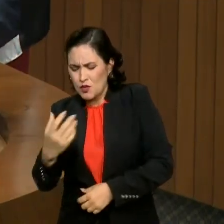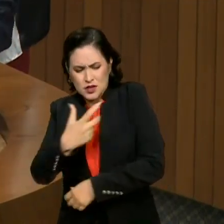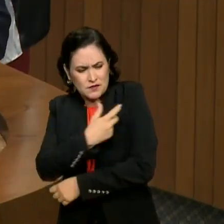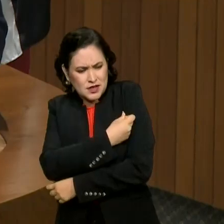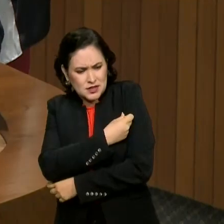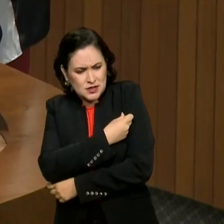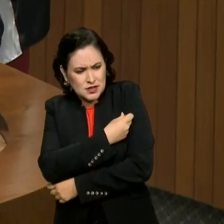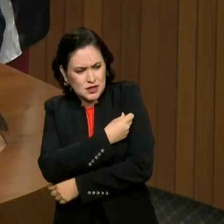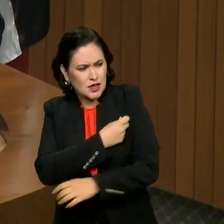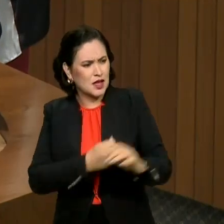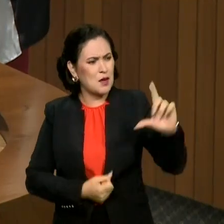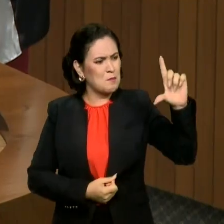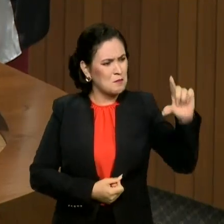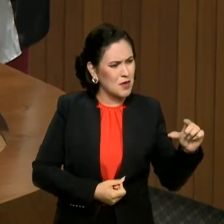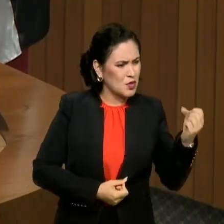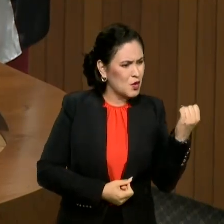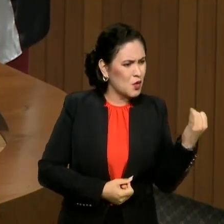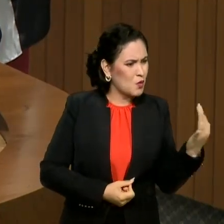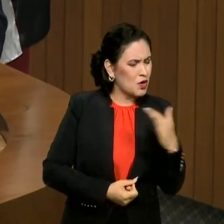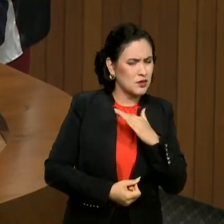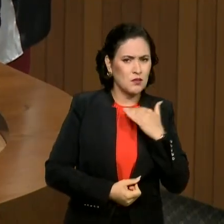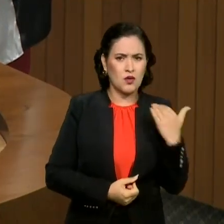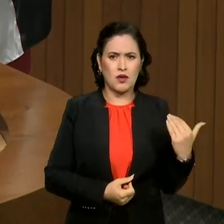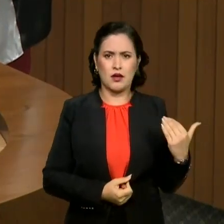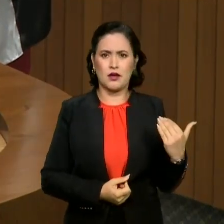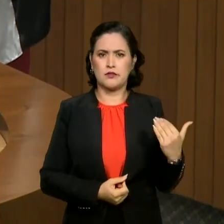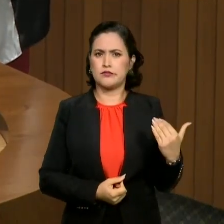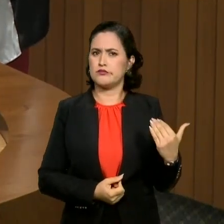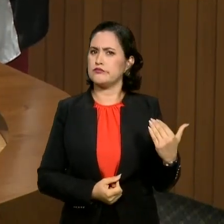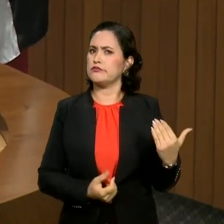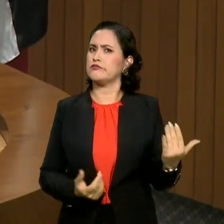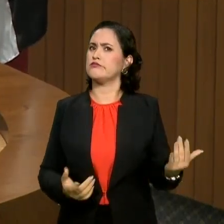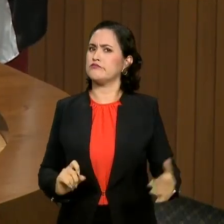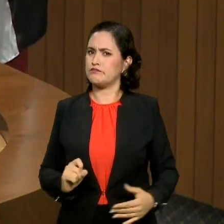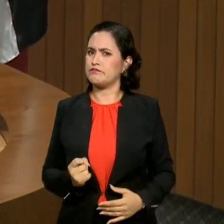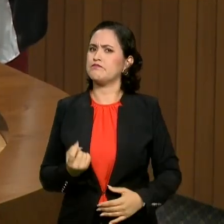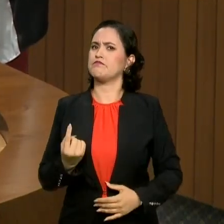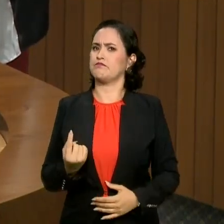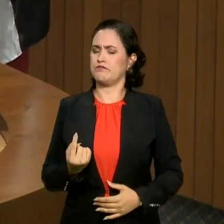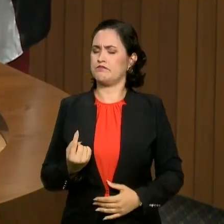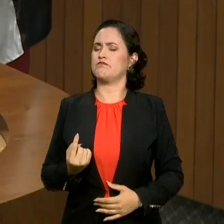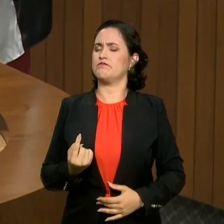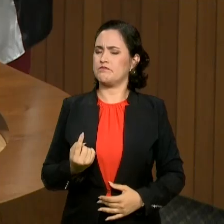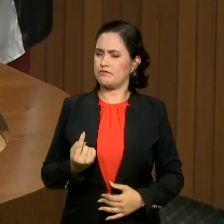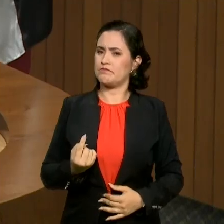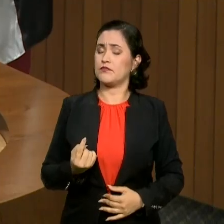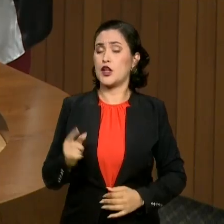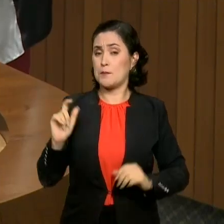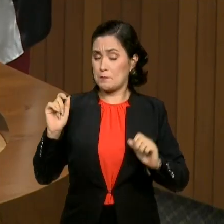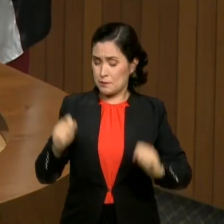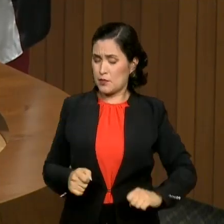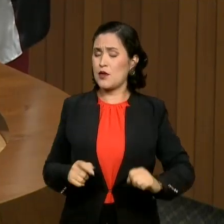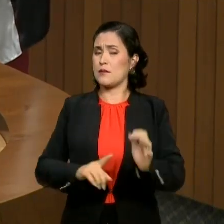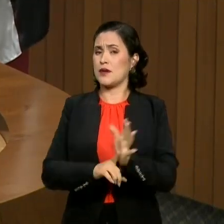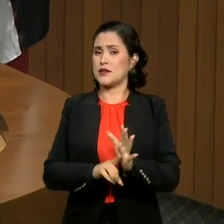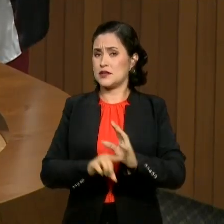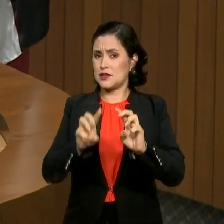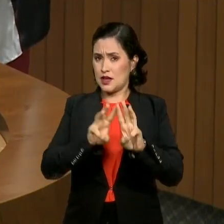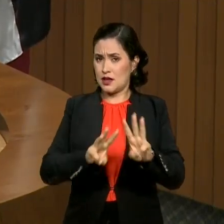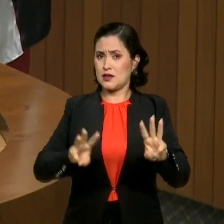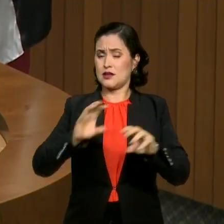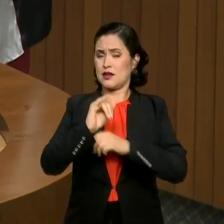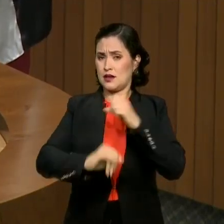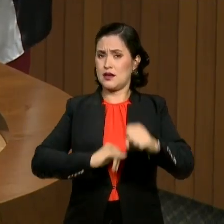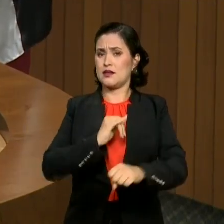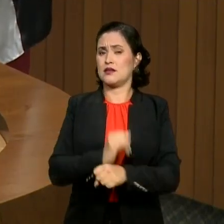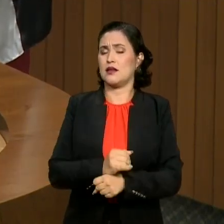mesmo tempo é o que conseguiu vacinar menos? Está lá, o senhor pode pesquisar. Está à disposição na internet, caso Vossa